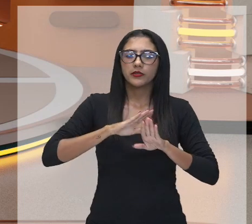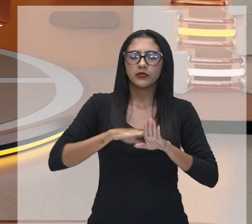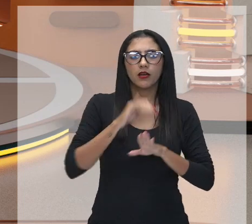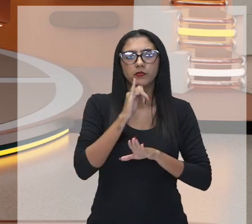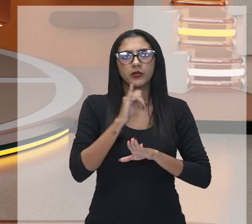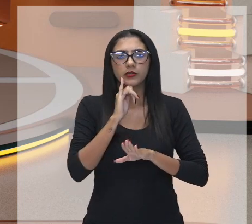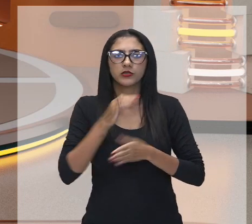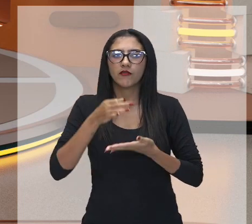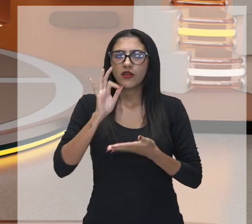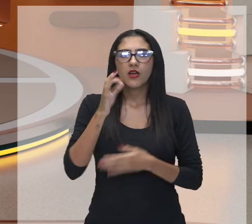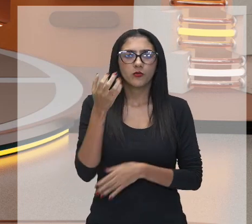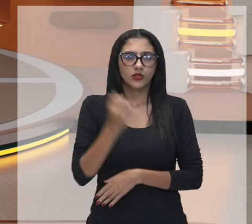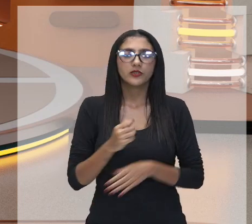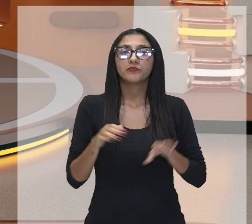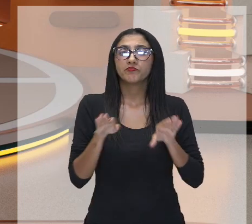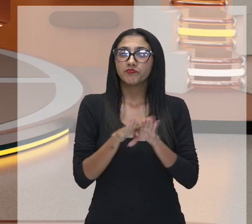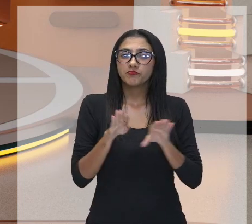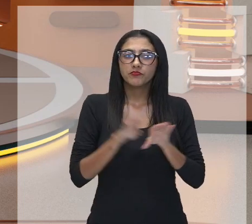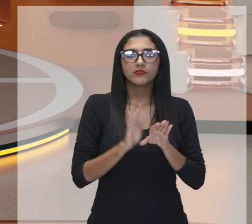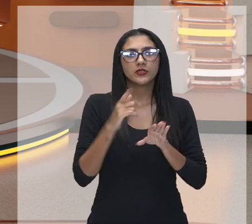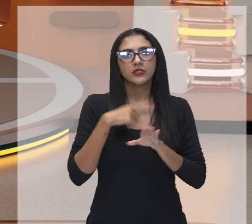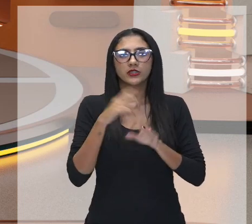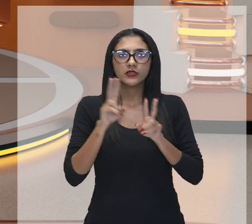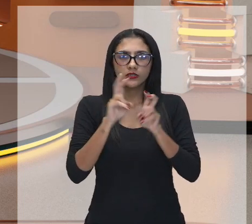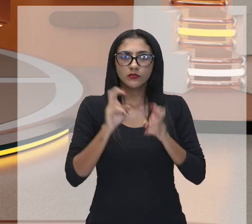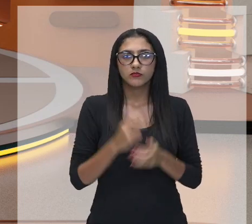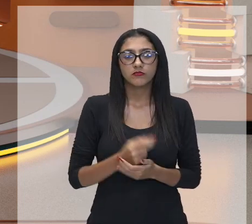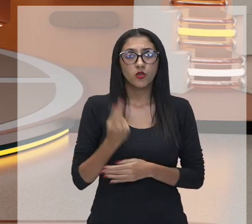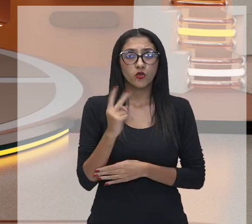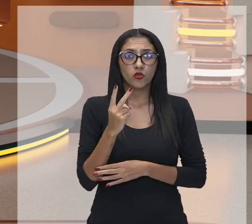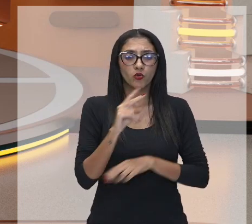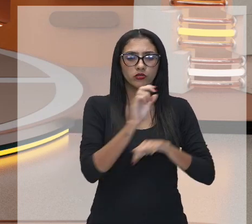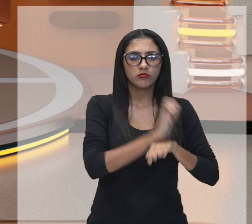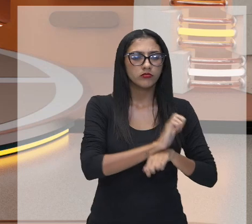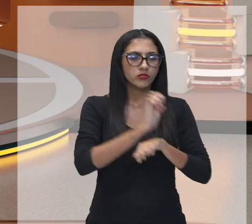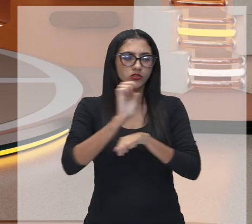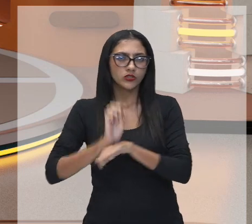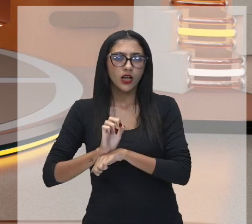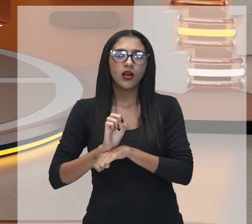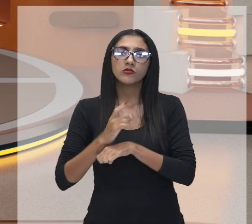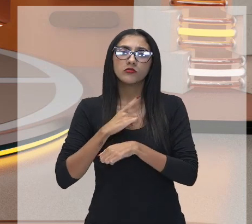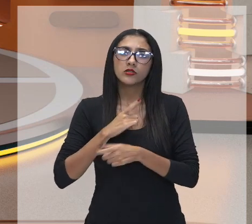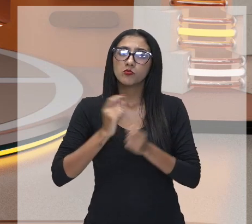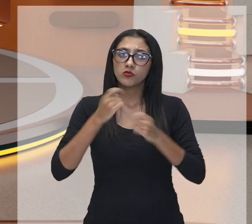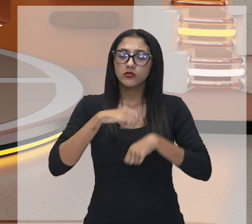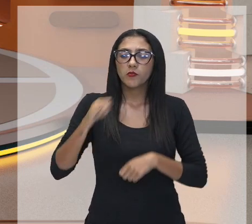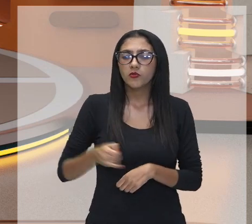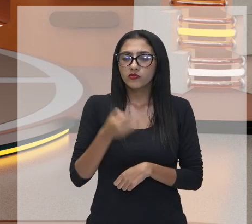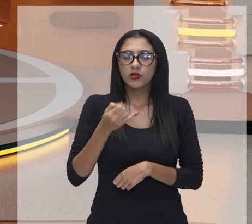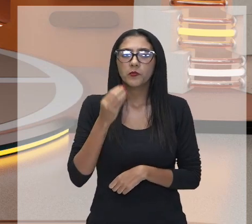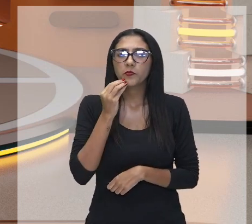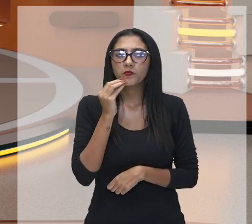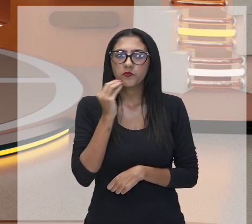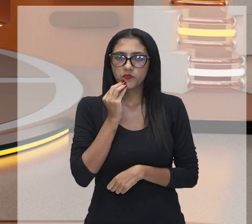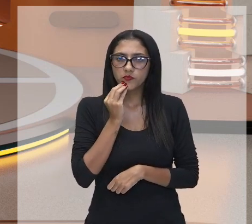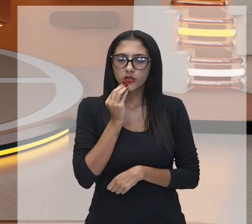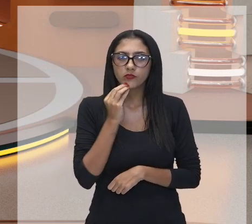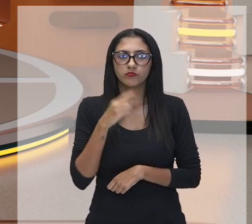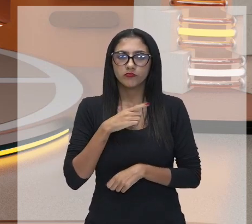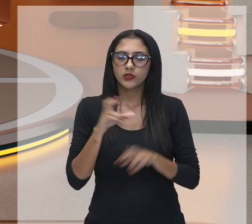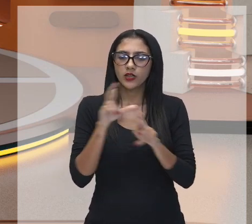nesse contexto de política do café com leite, dois estados estavam ali se beneficiando na questão da presença e da